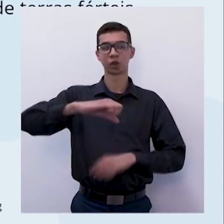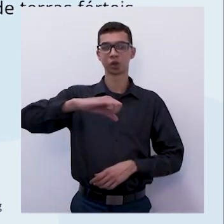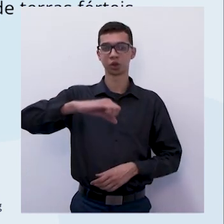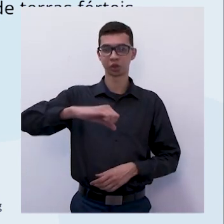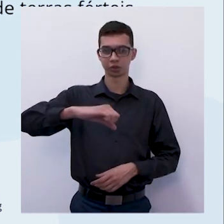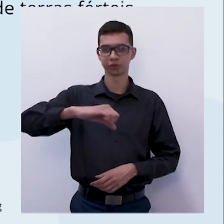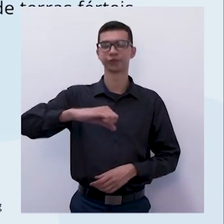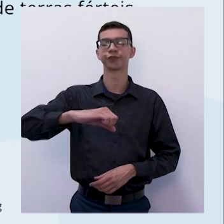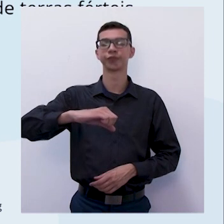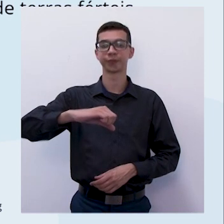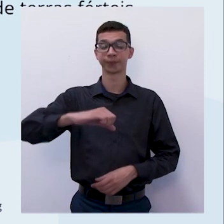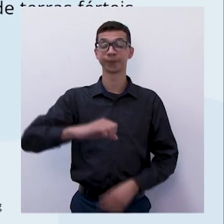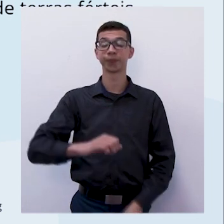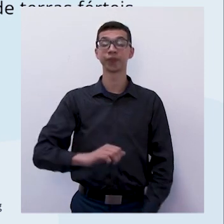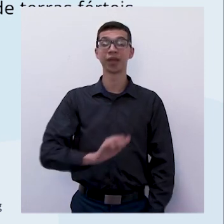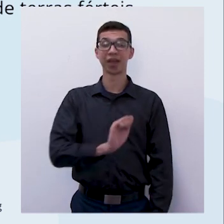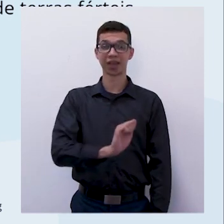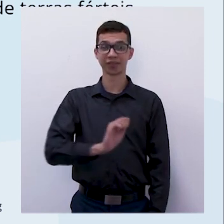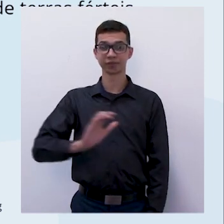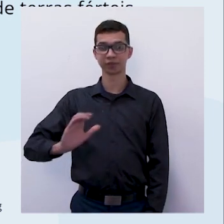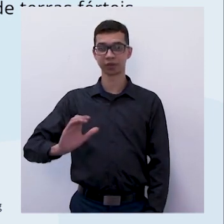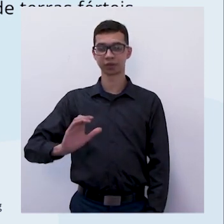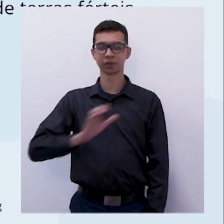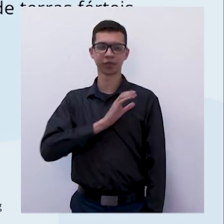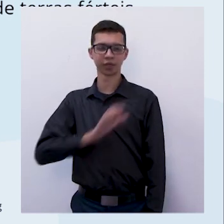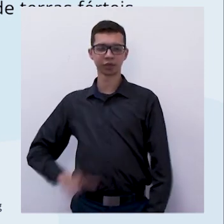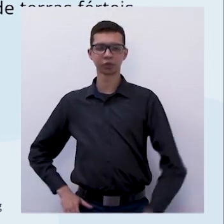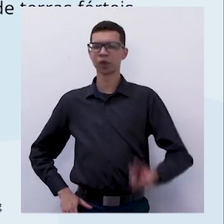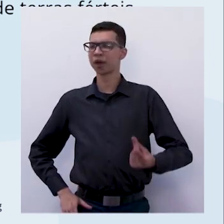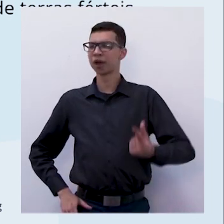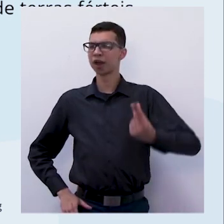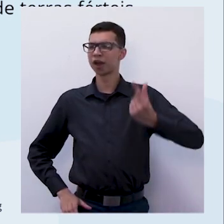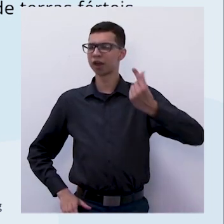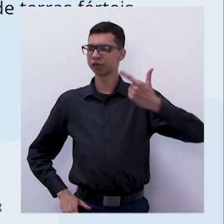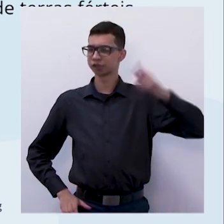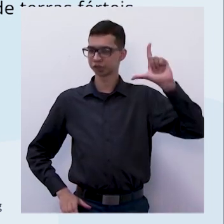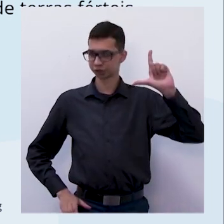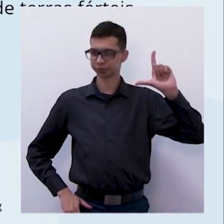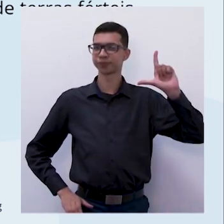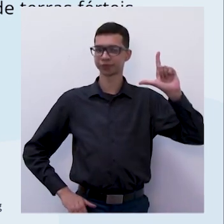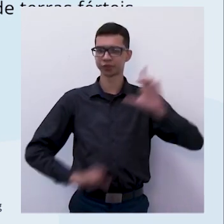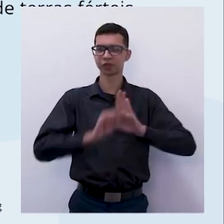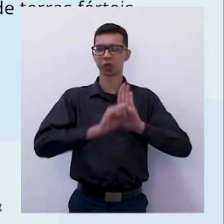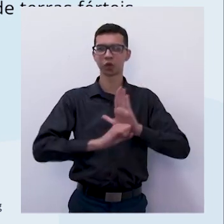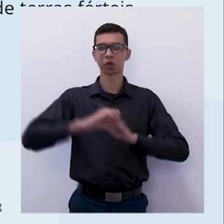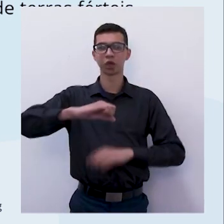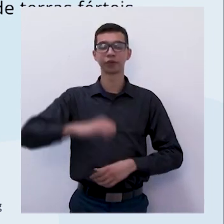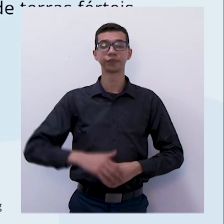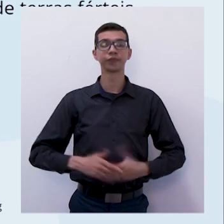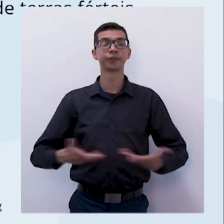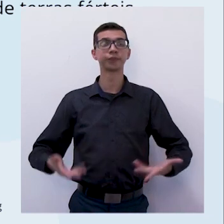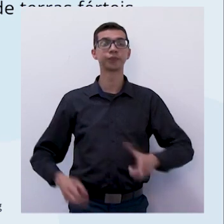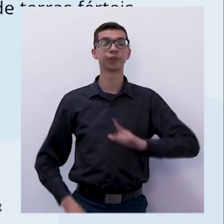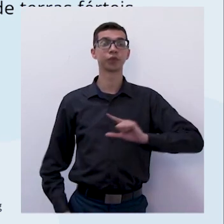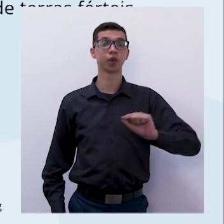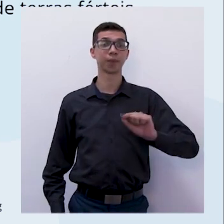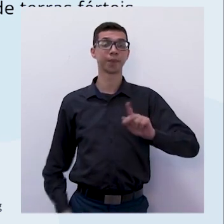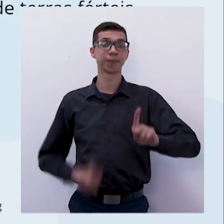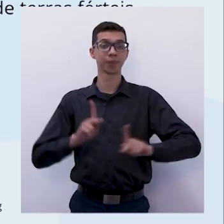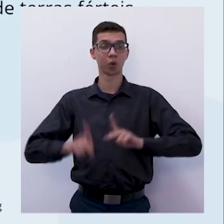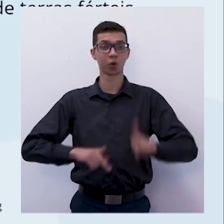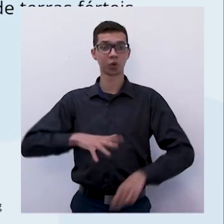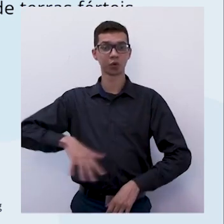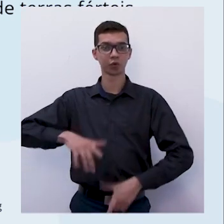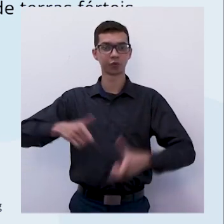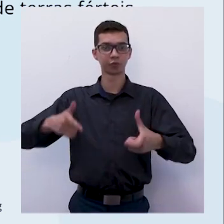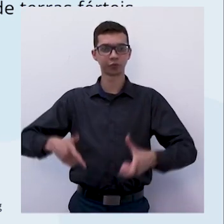a.C. Os dórios foram um desses povos que ocuparam essa região e eles são considerados os povos fundadores